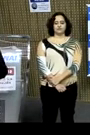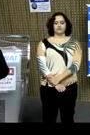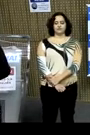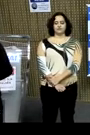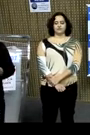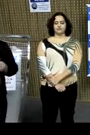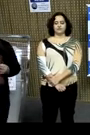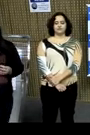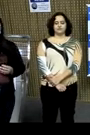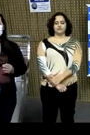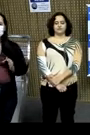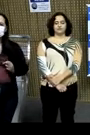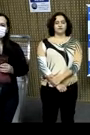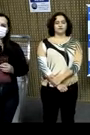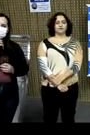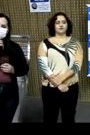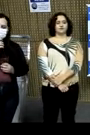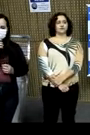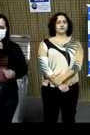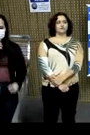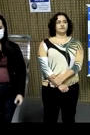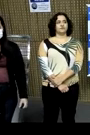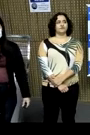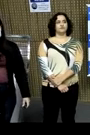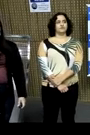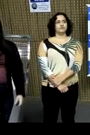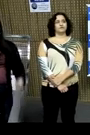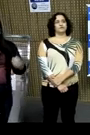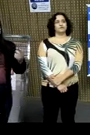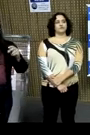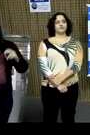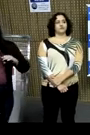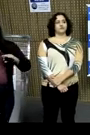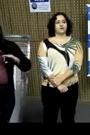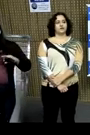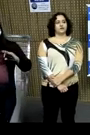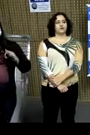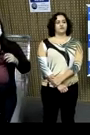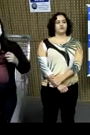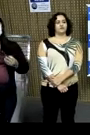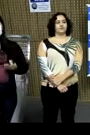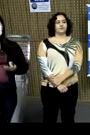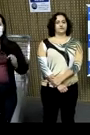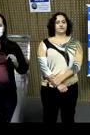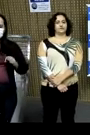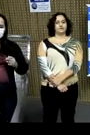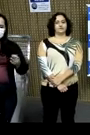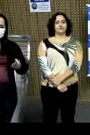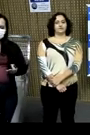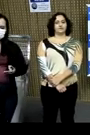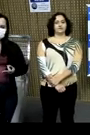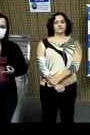de 2020 e 89 só aqui no primeiro semestre. A proporção da gestante com pré-natal iniciado em